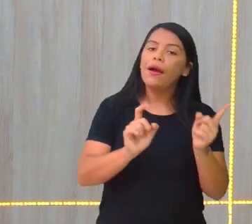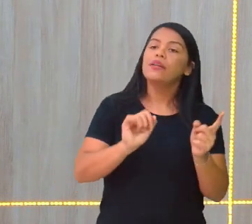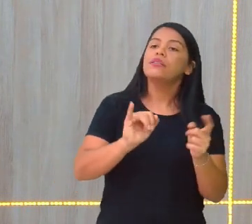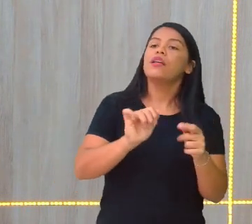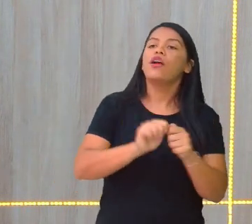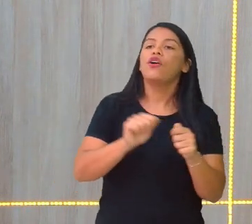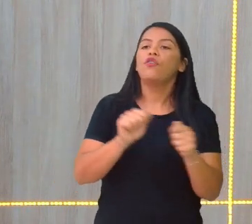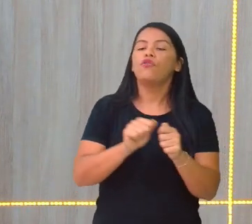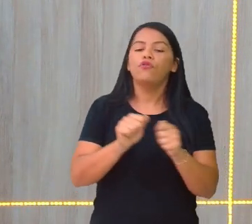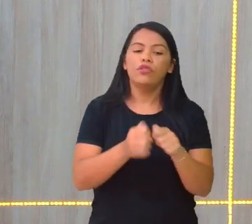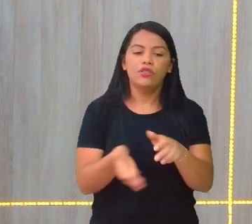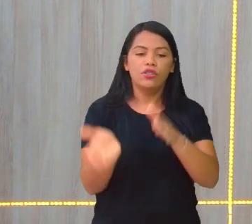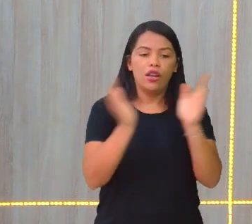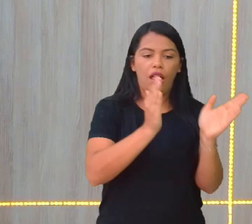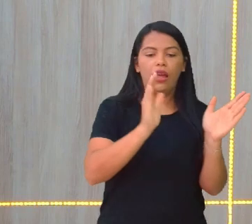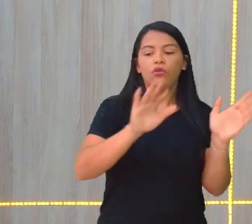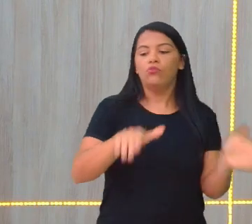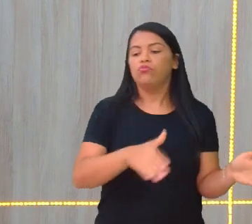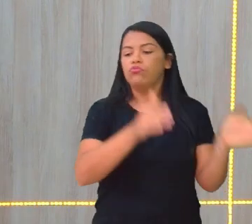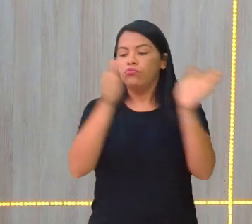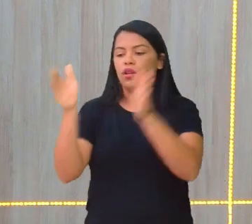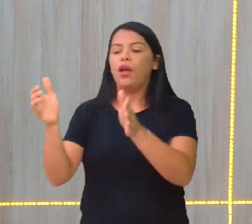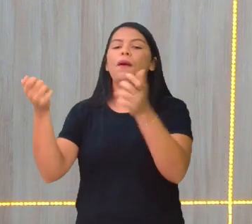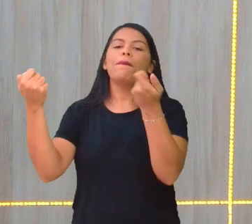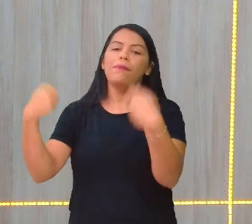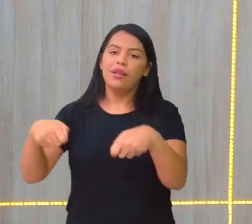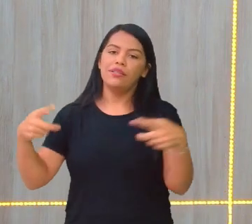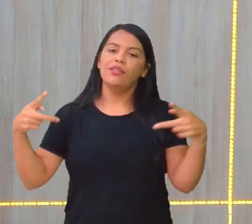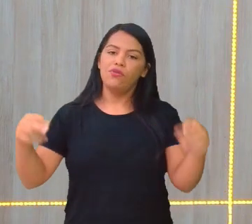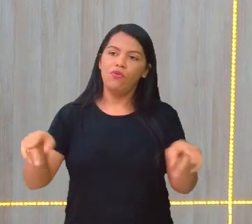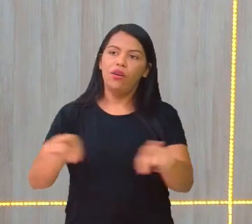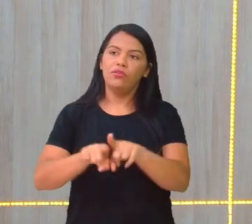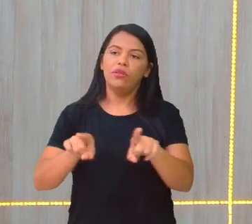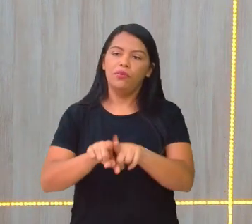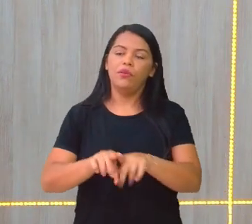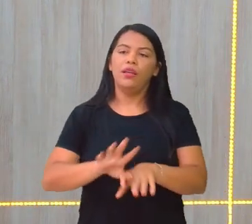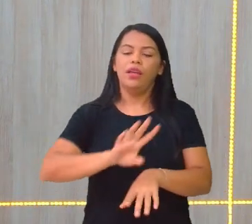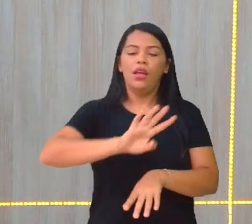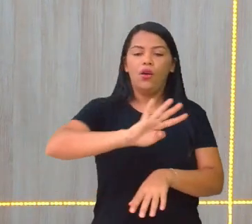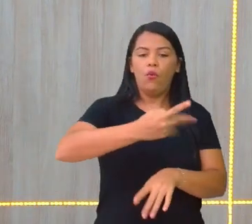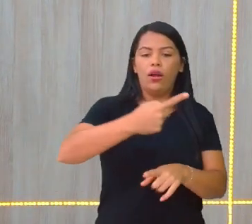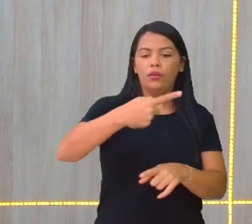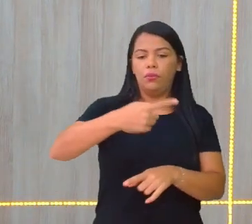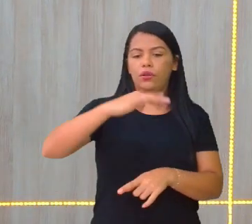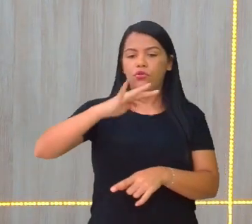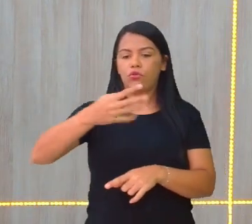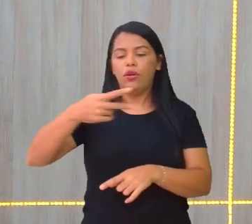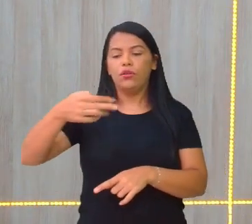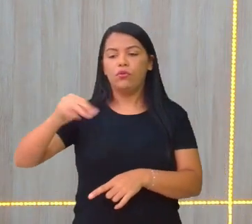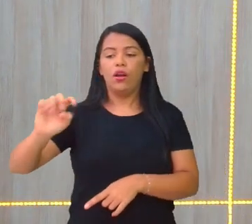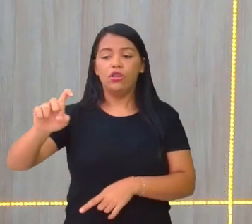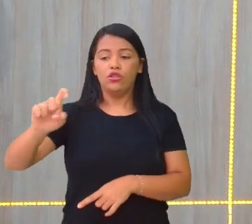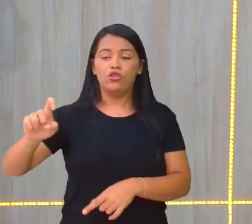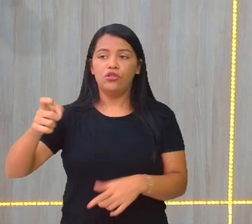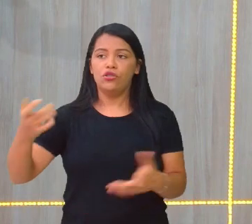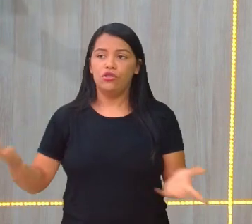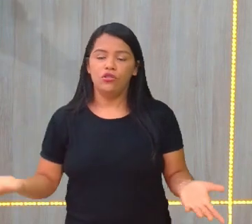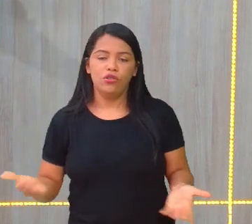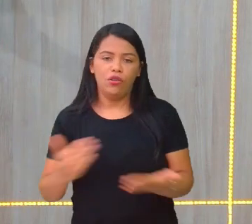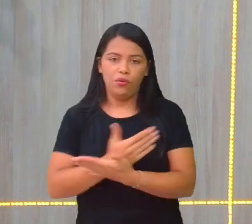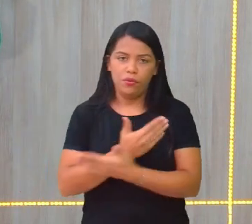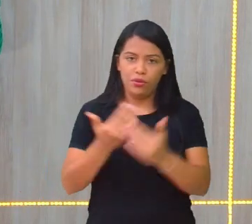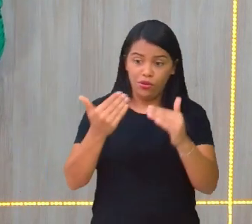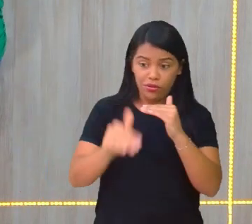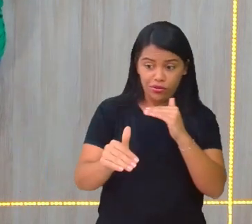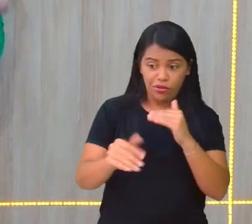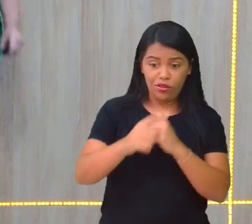um lado, eu tenho que fazer do outro. Aí, ó, 4 menos 4 dá x, 4 menos 4 dá x. Alguém